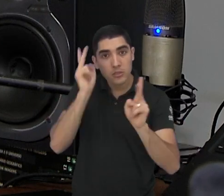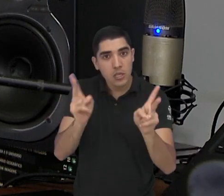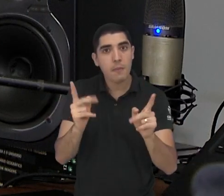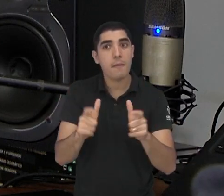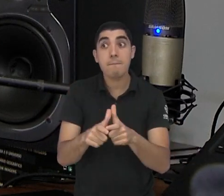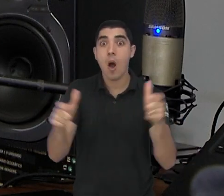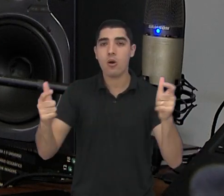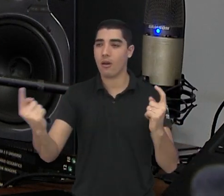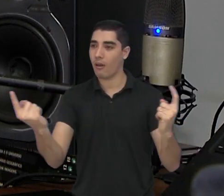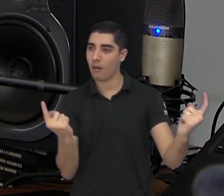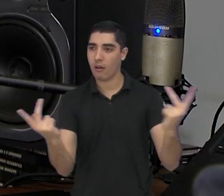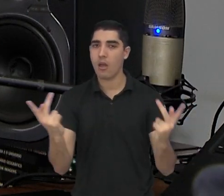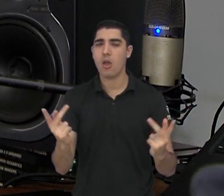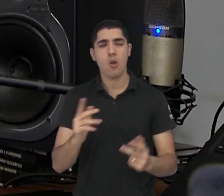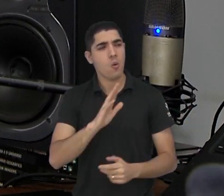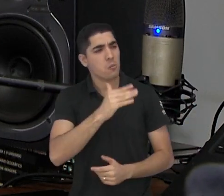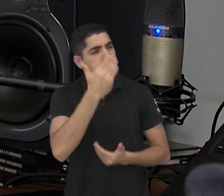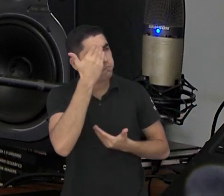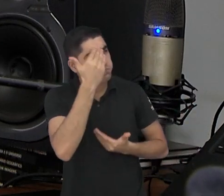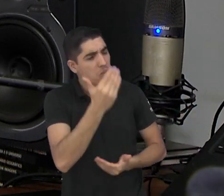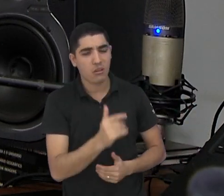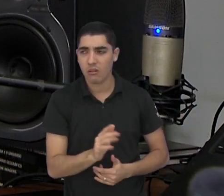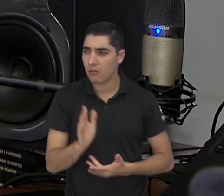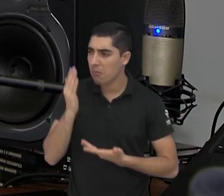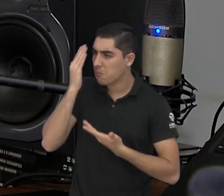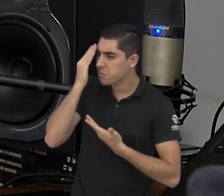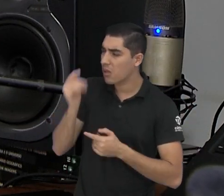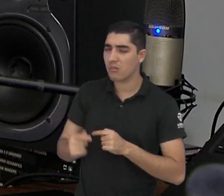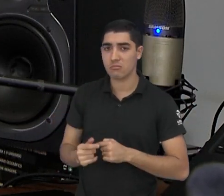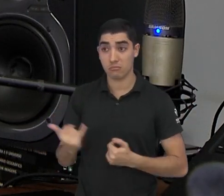vêm nos agradecer, vêm nos